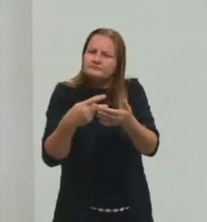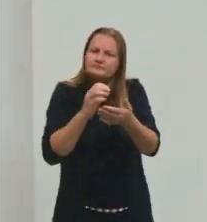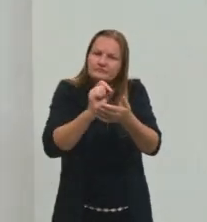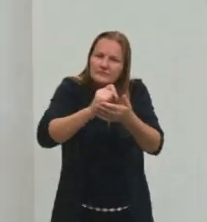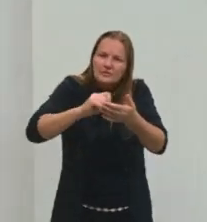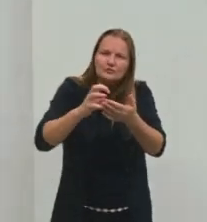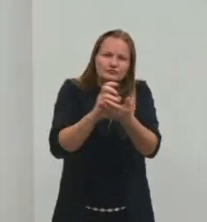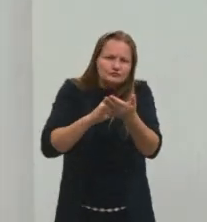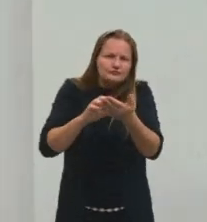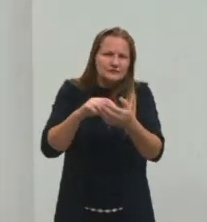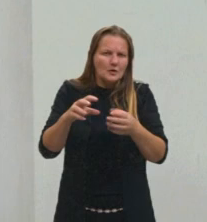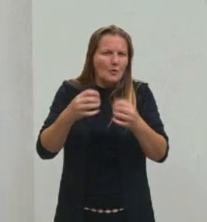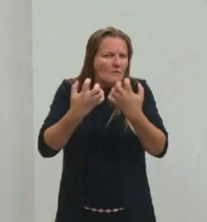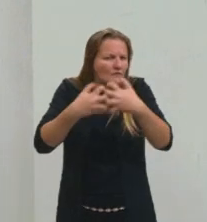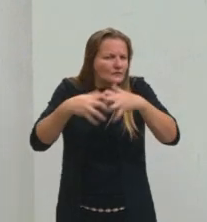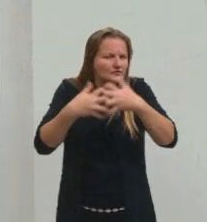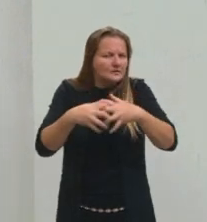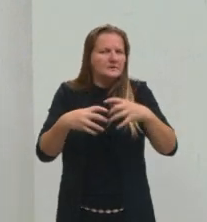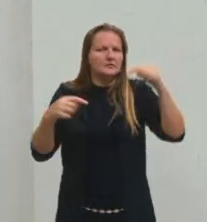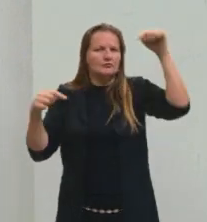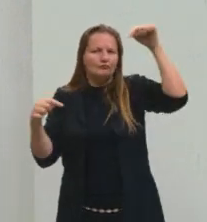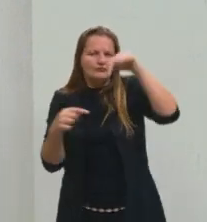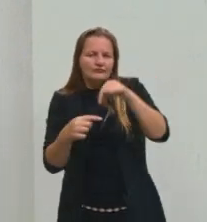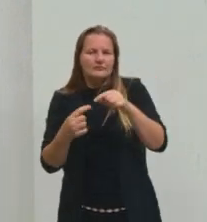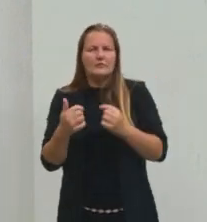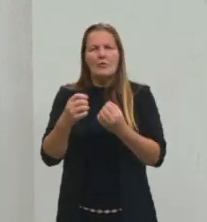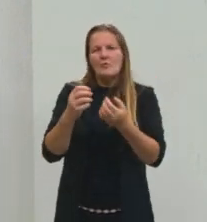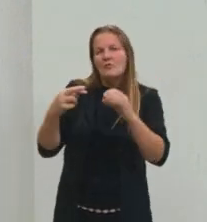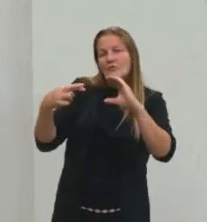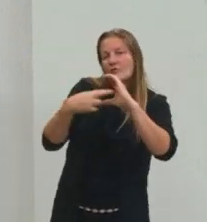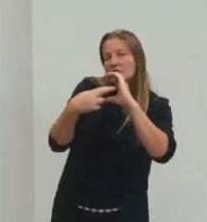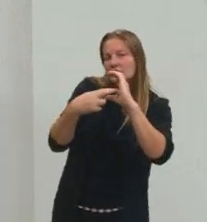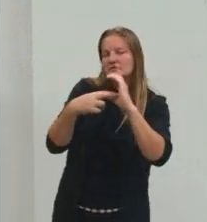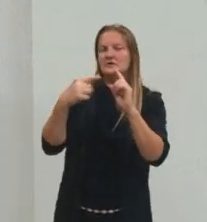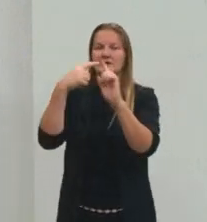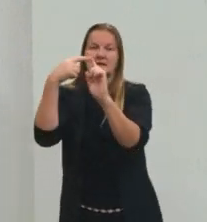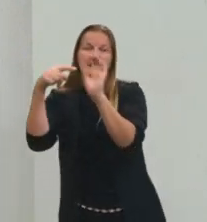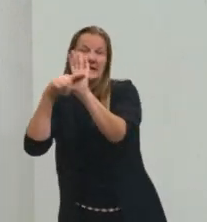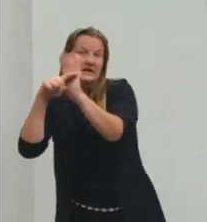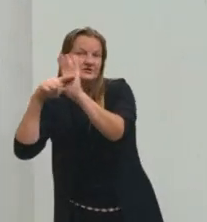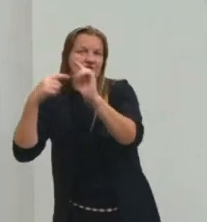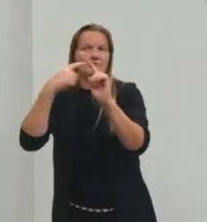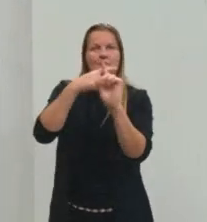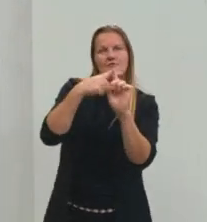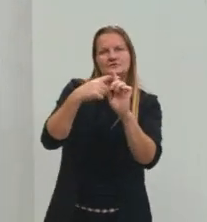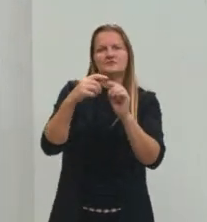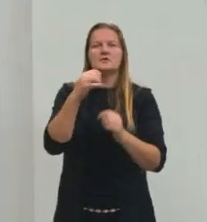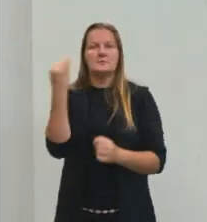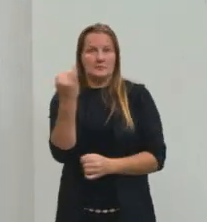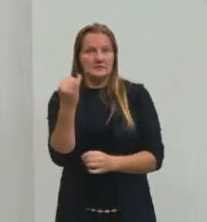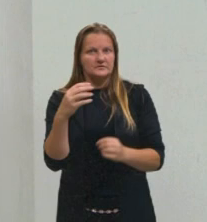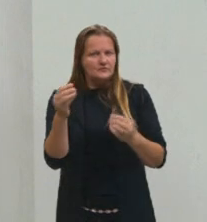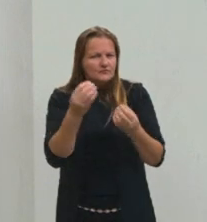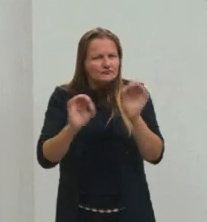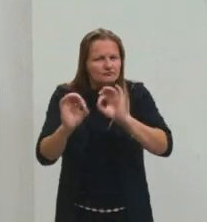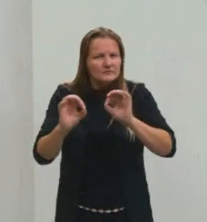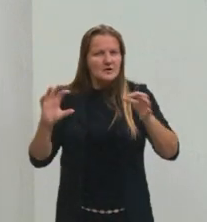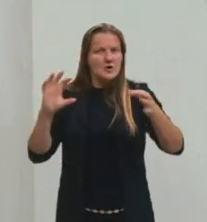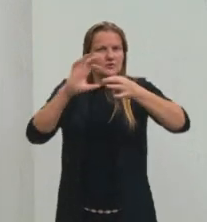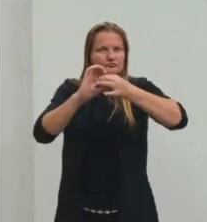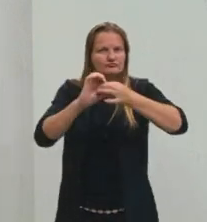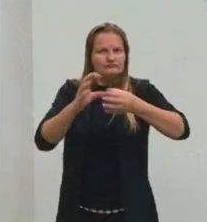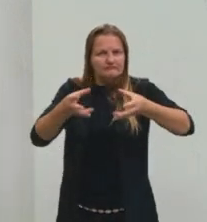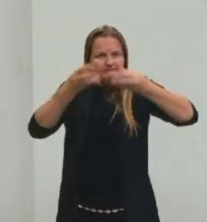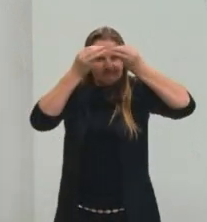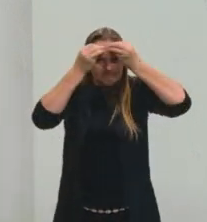tentar igual a como que funciona para os raios para o raio como que funciona a eletropositividade e eletronegatividade para gente conseguir linkar alguns